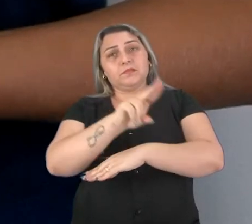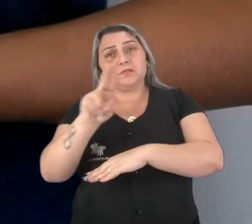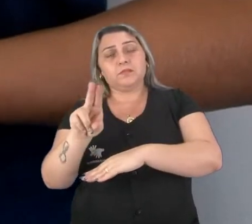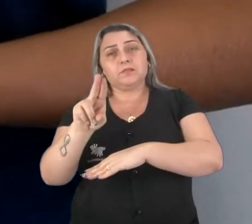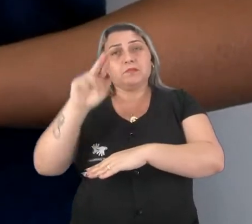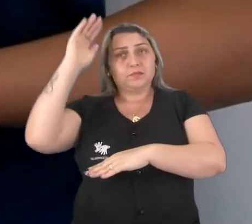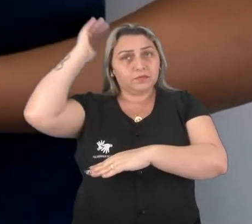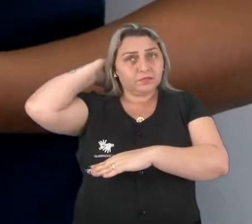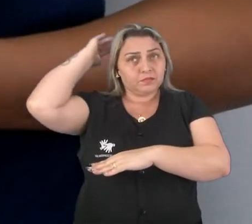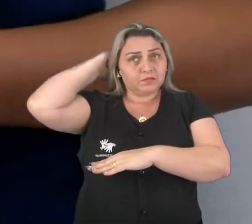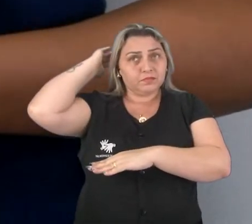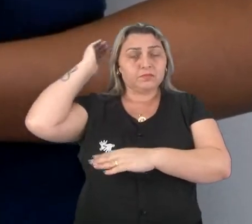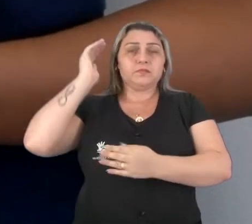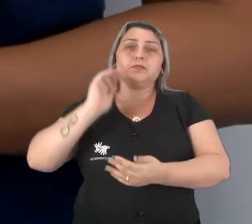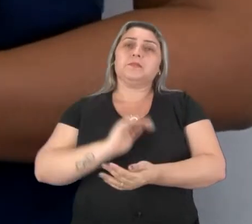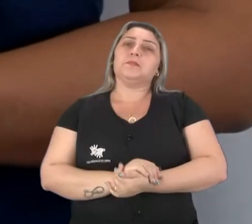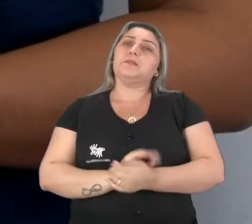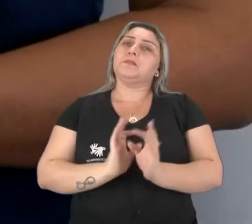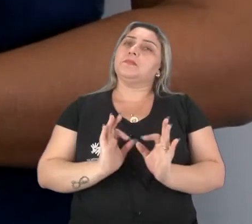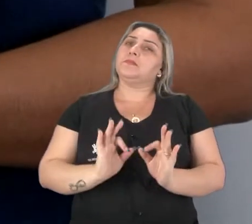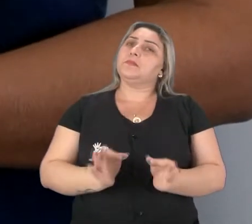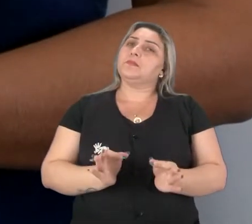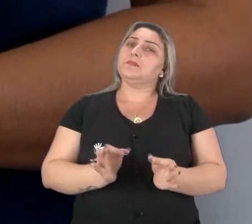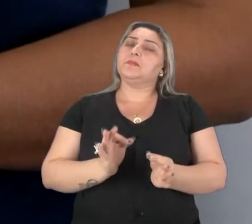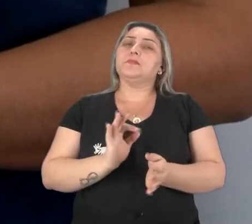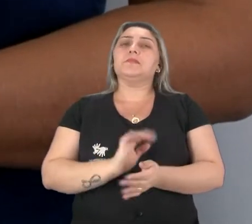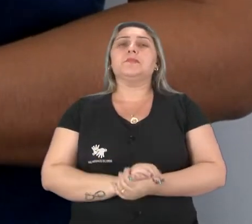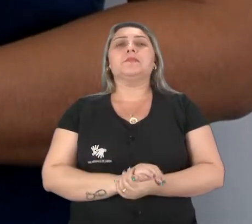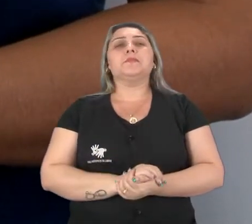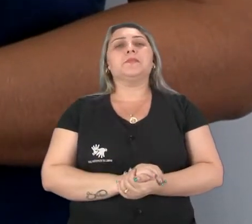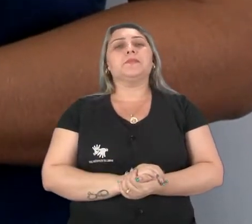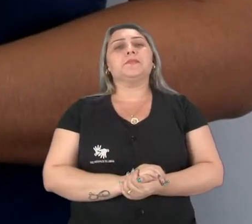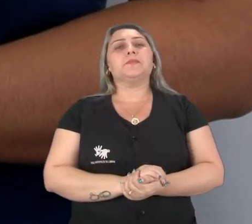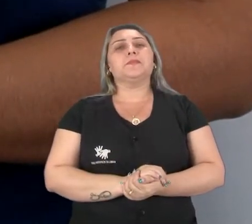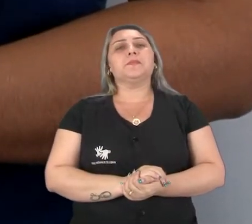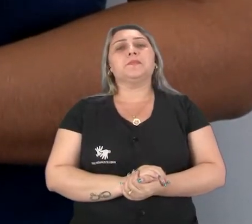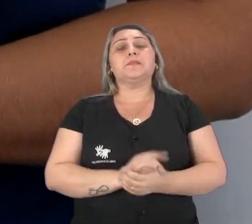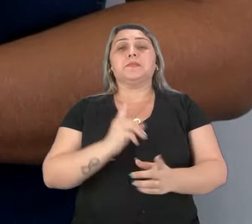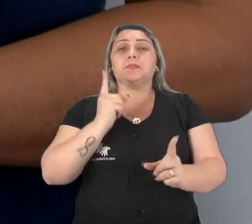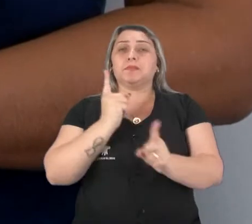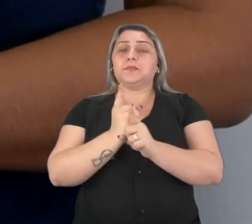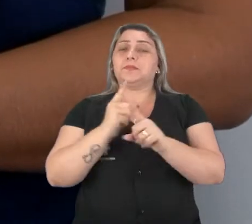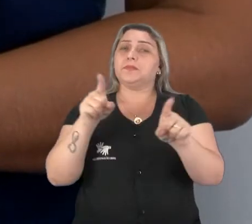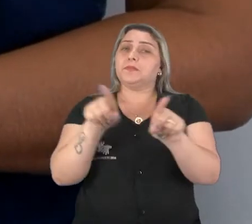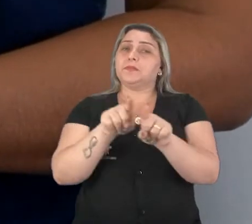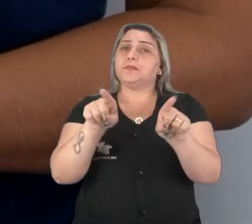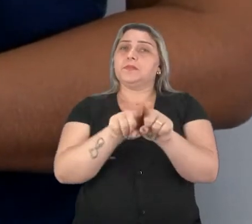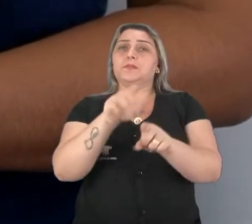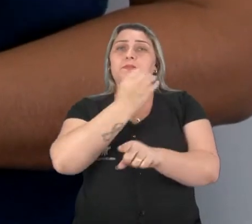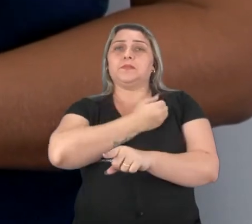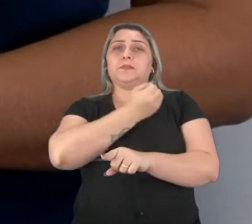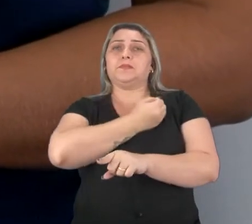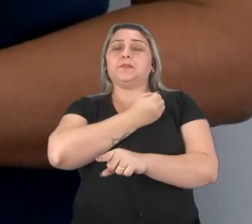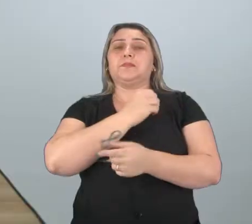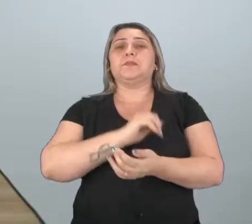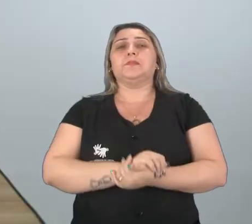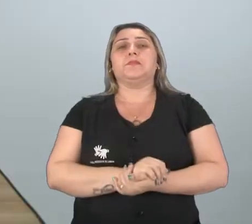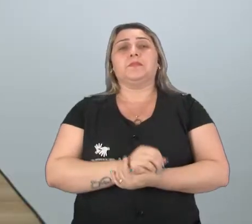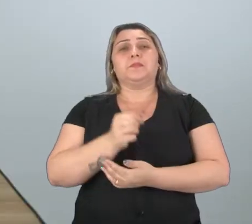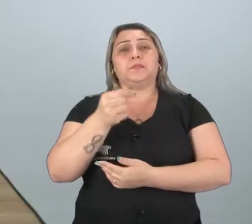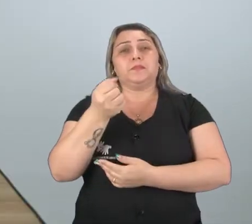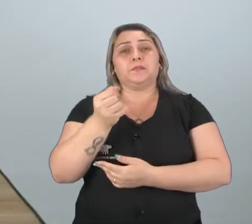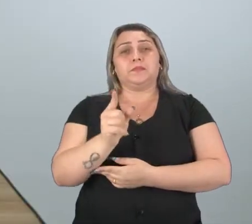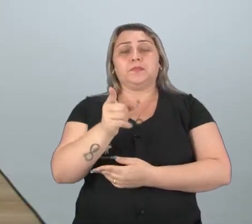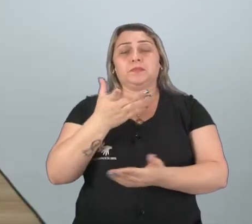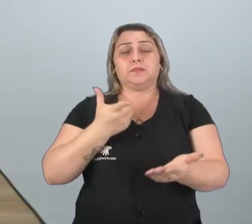aqui atrás, certo? Nessa parte que pisamos. Aqui nós encontramos também a numeração. Então, se você